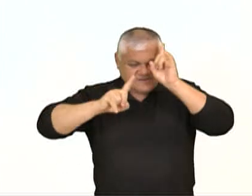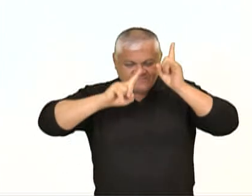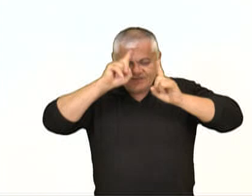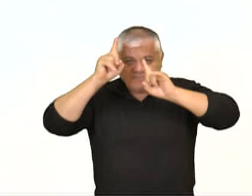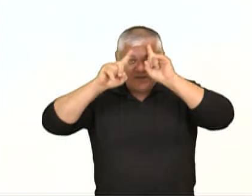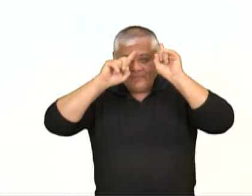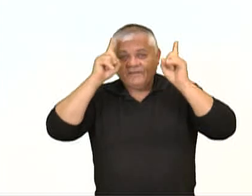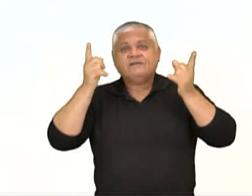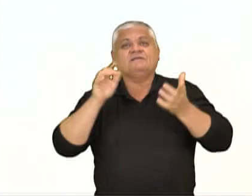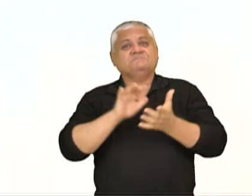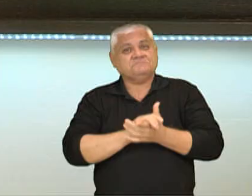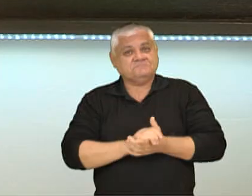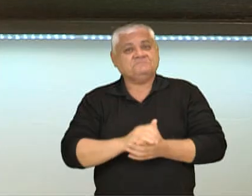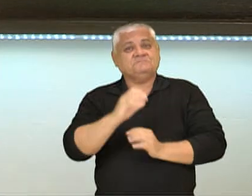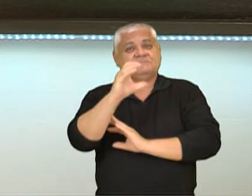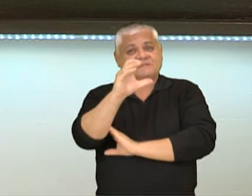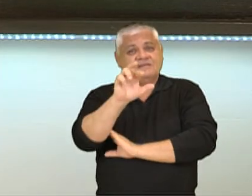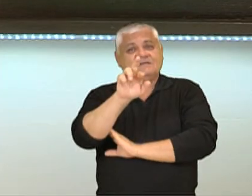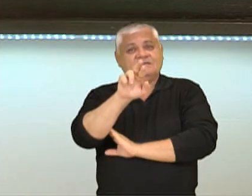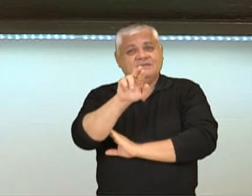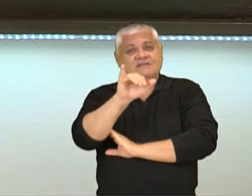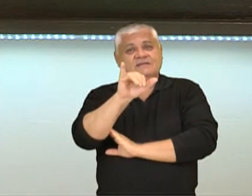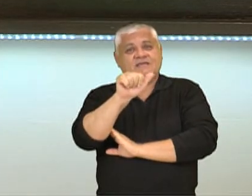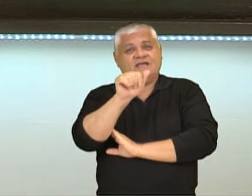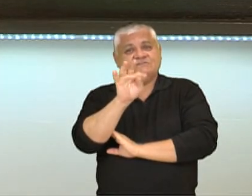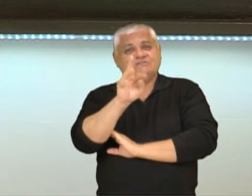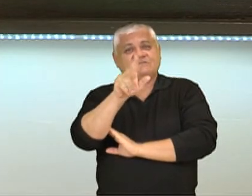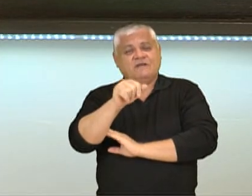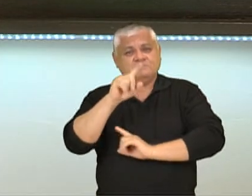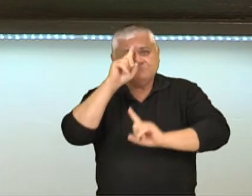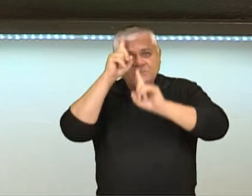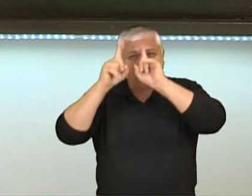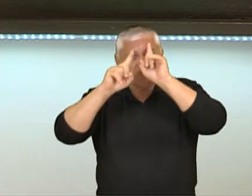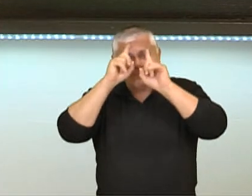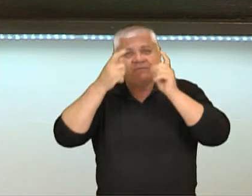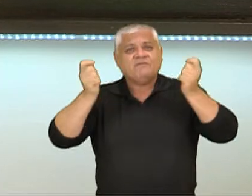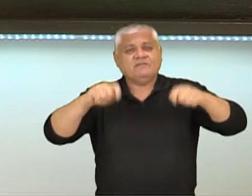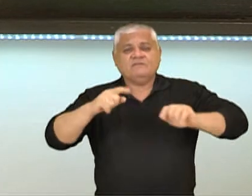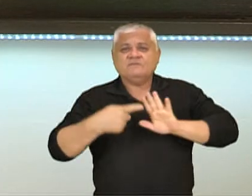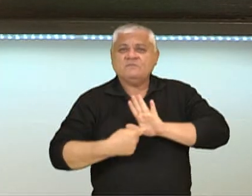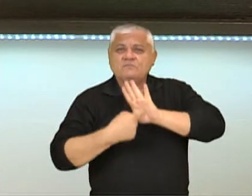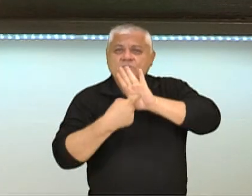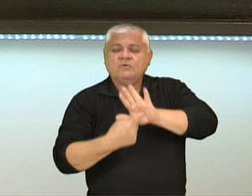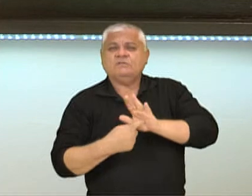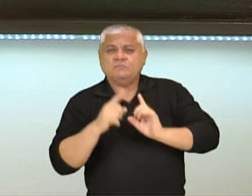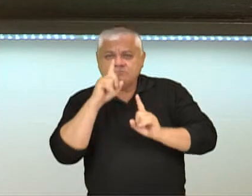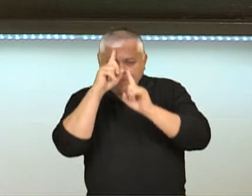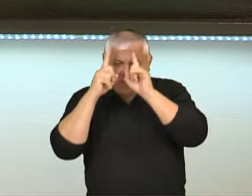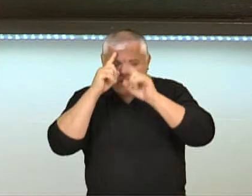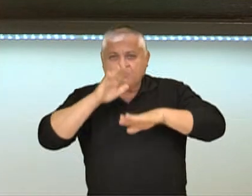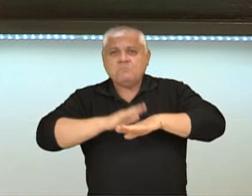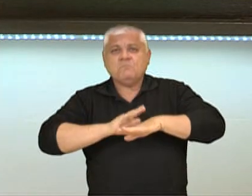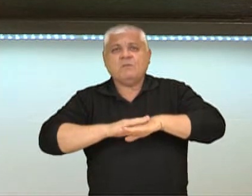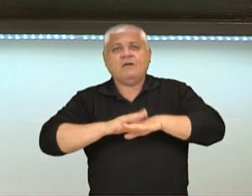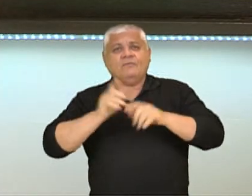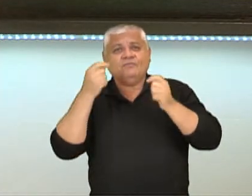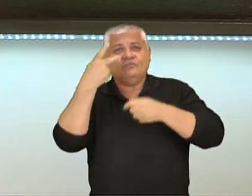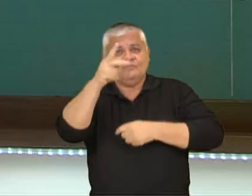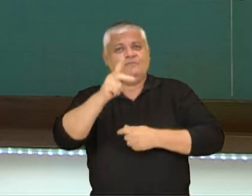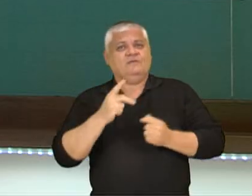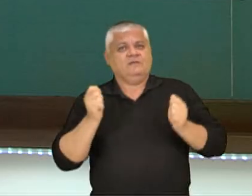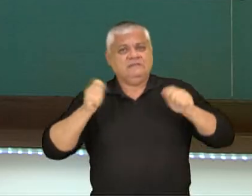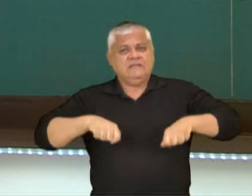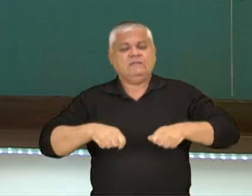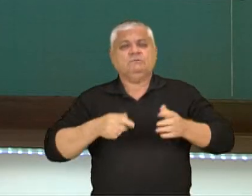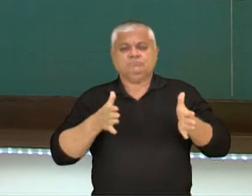que legal essa palavra, criativas. Então você vai potencializar, você vai mostrar essa potencialidade criativa que você tem dentro